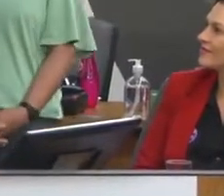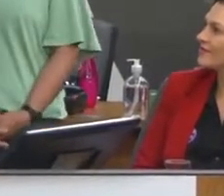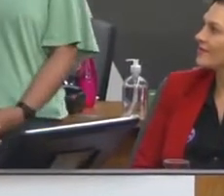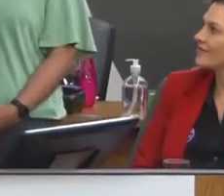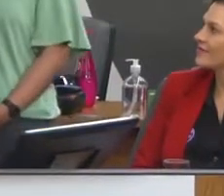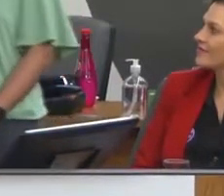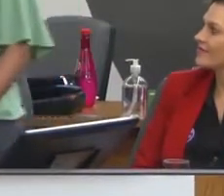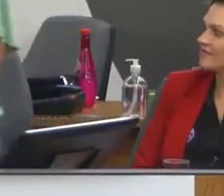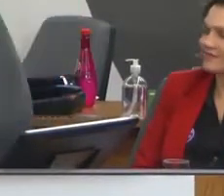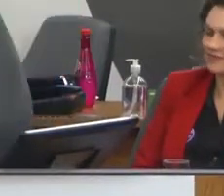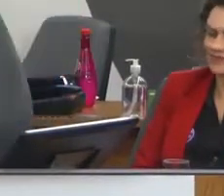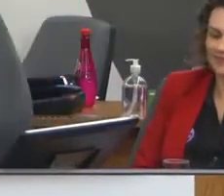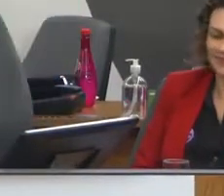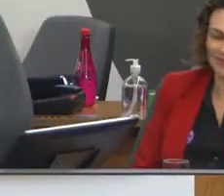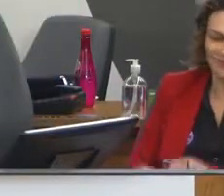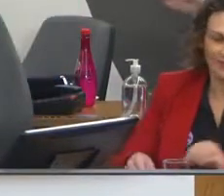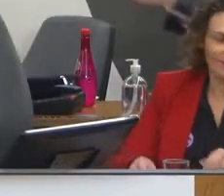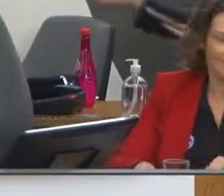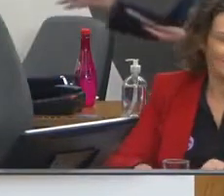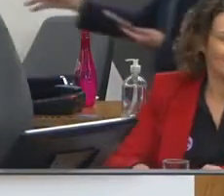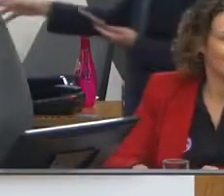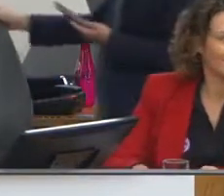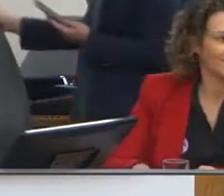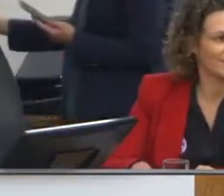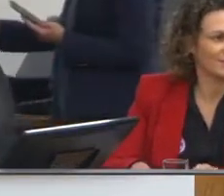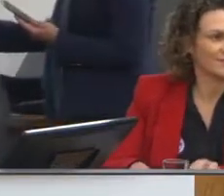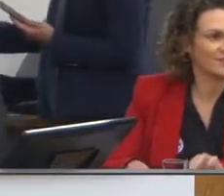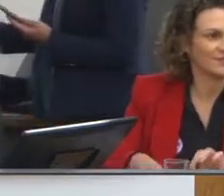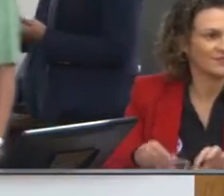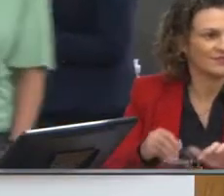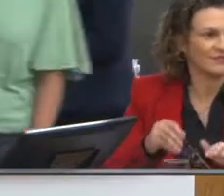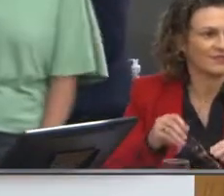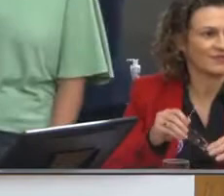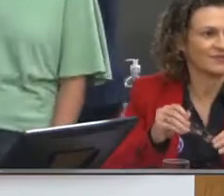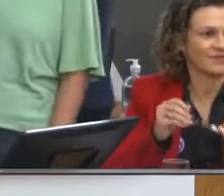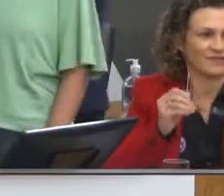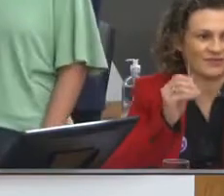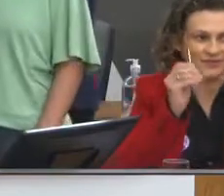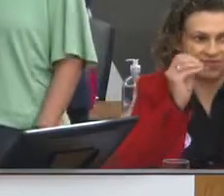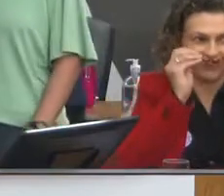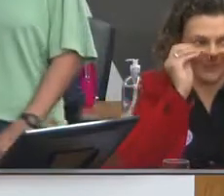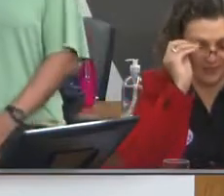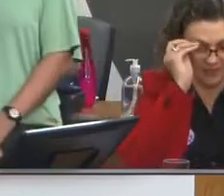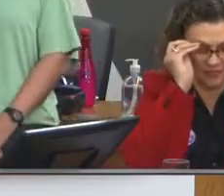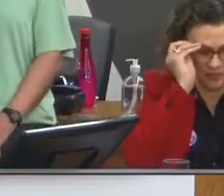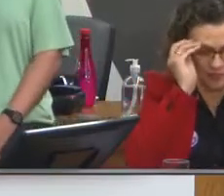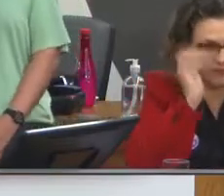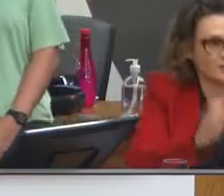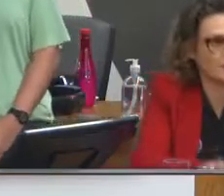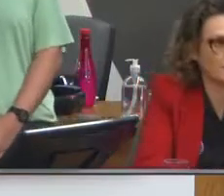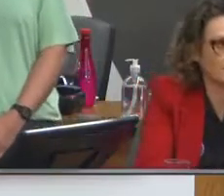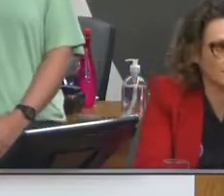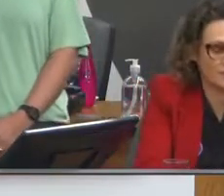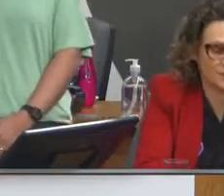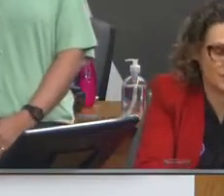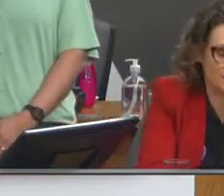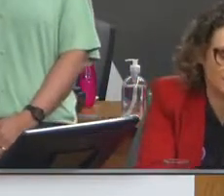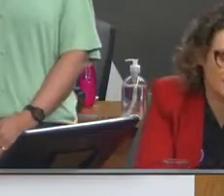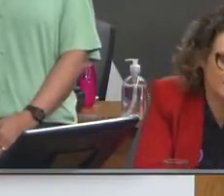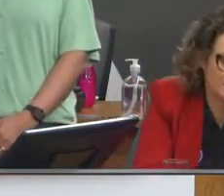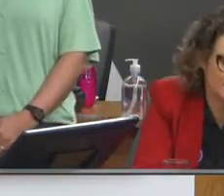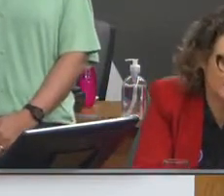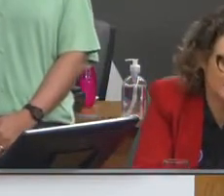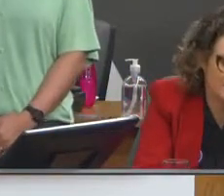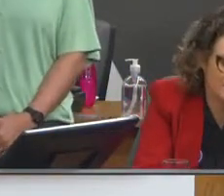isso que manda também é só para saber que a gente pode vou deixar aqui não pode